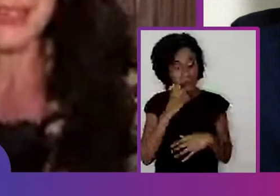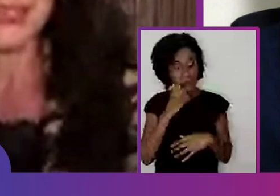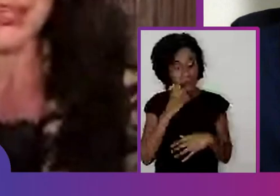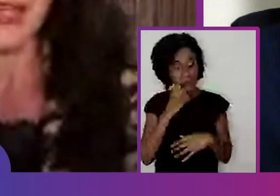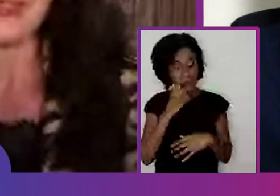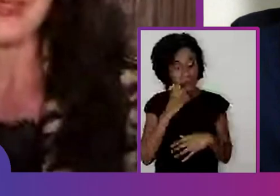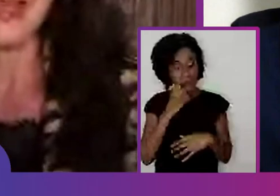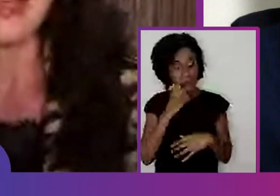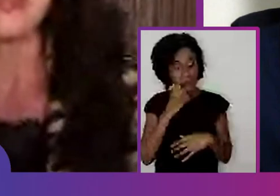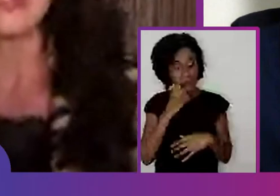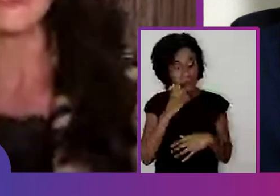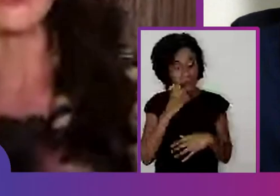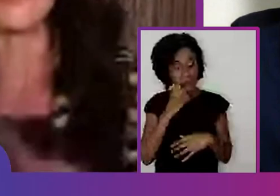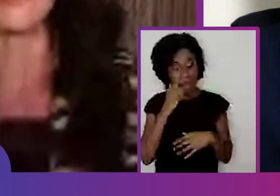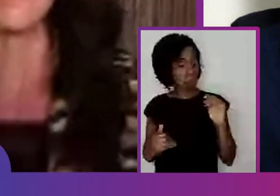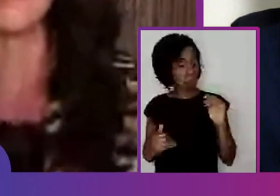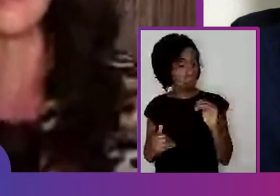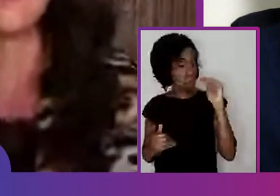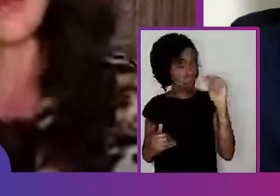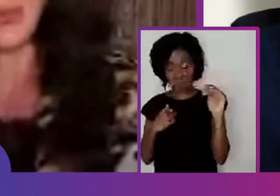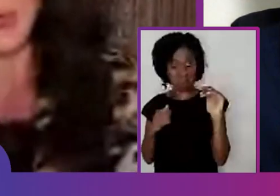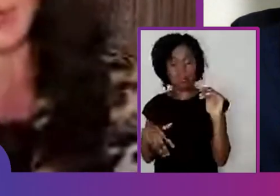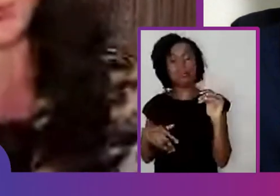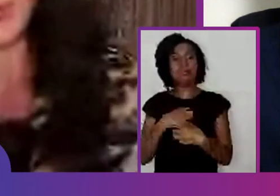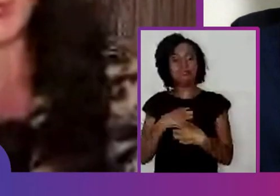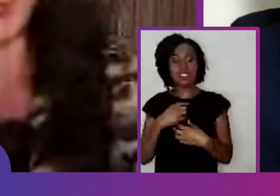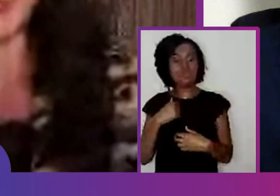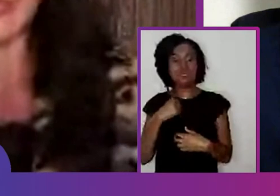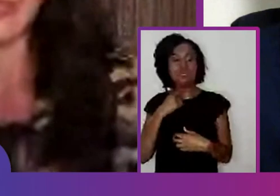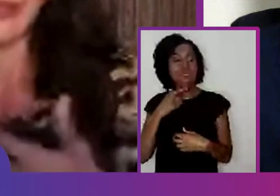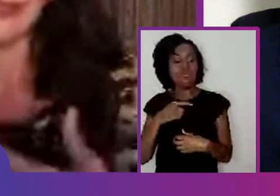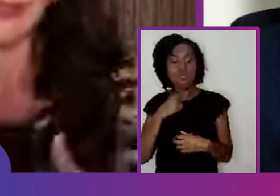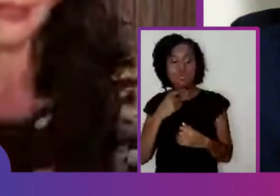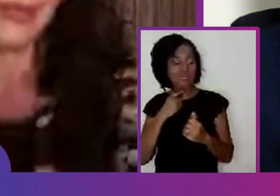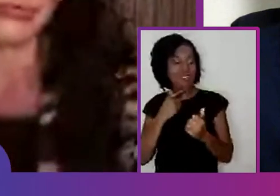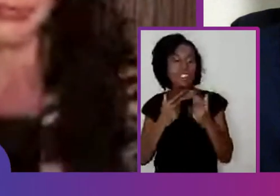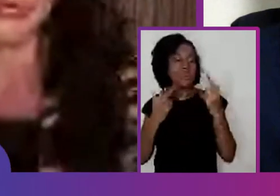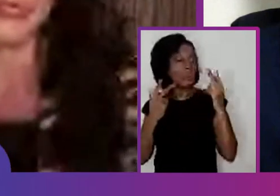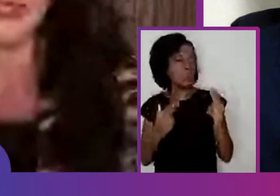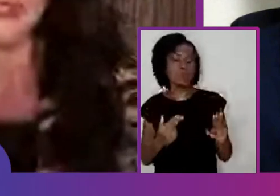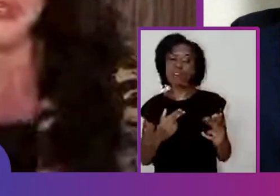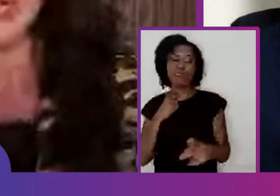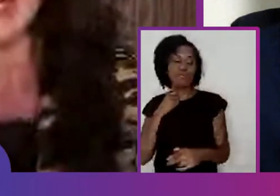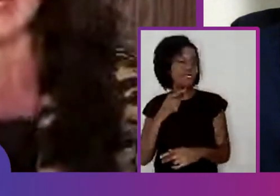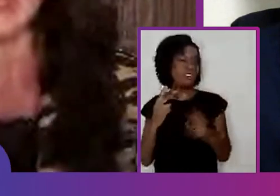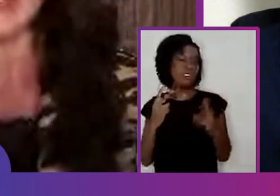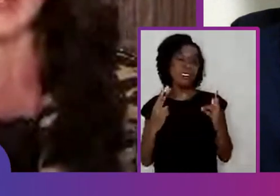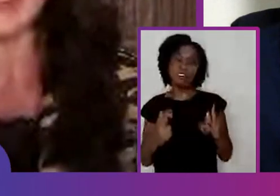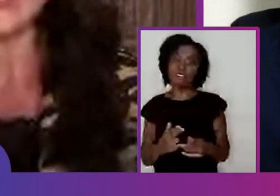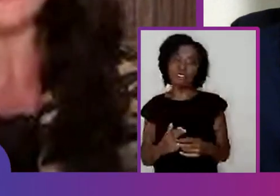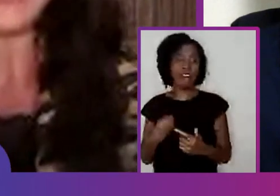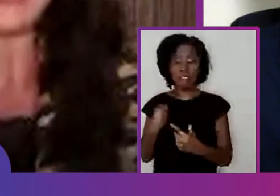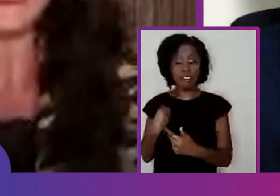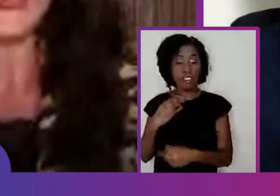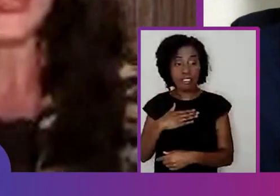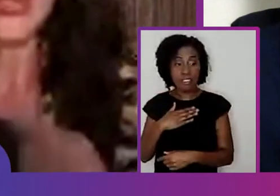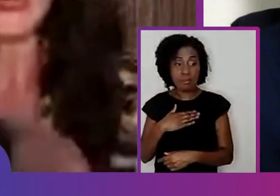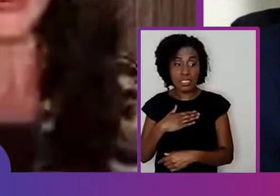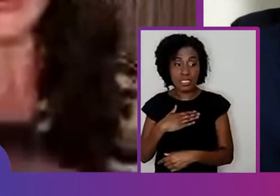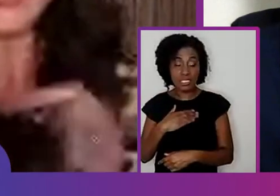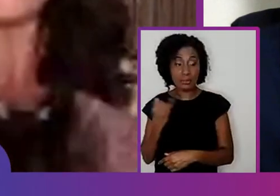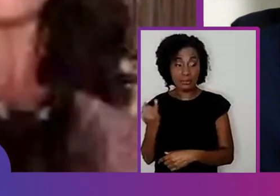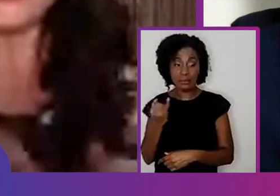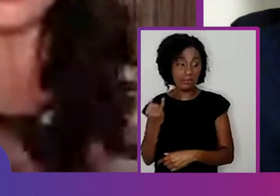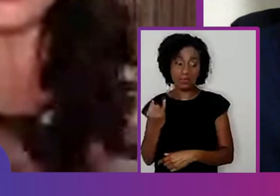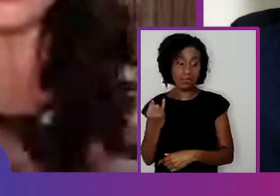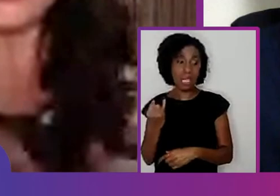capaz de chegar até lá, torna aquela vida menor, torna aquela vida menos importante. e o peso de não